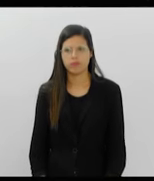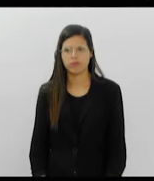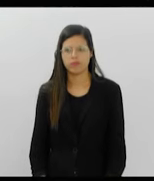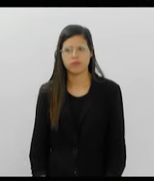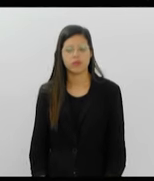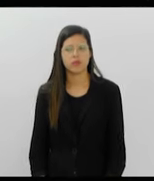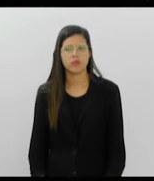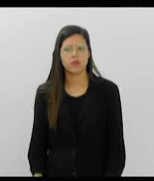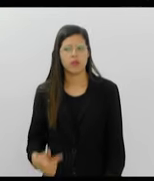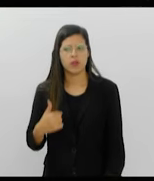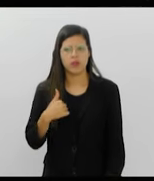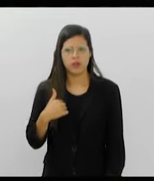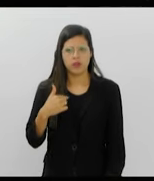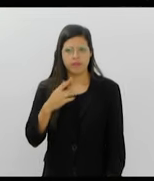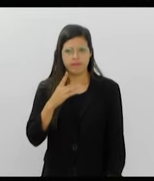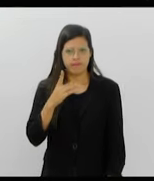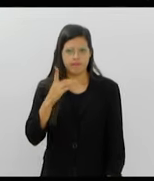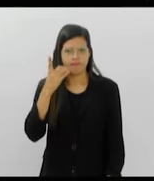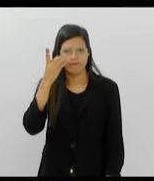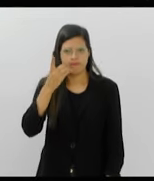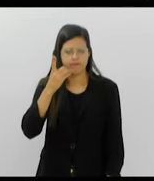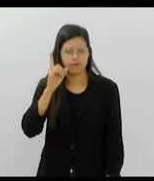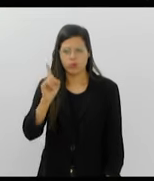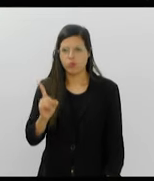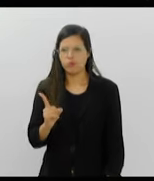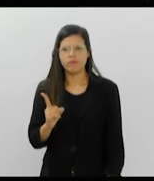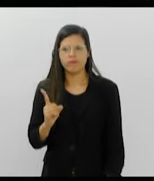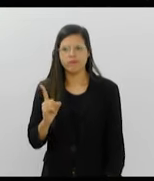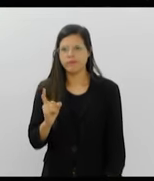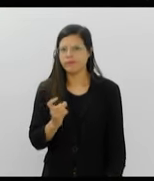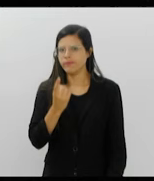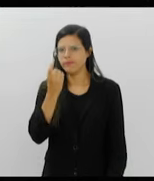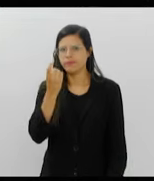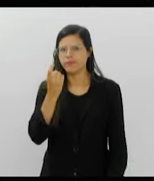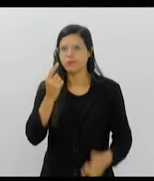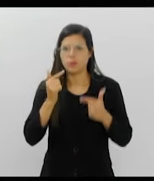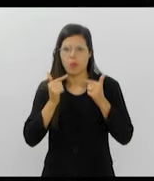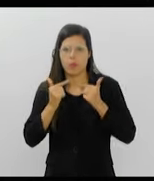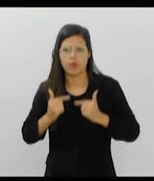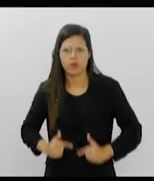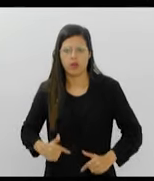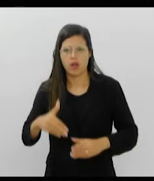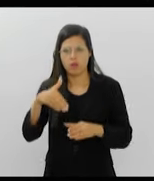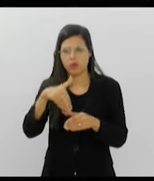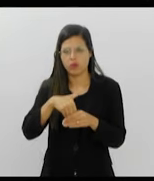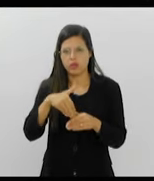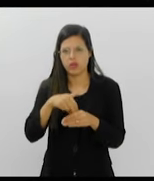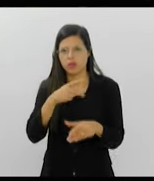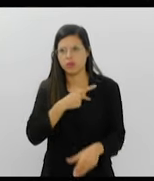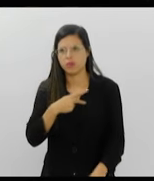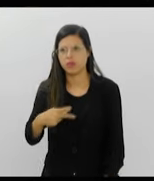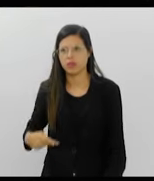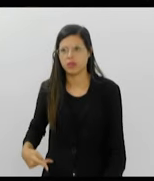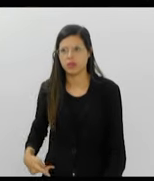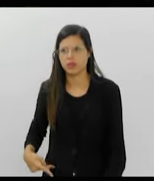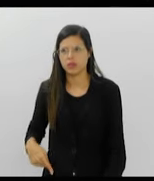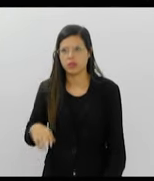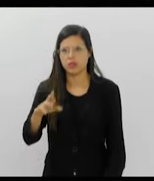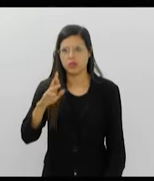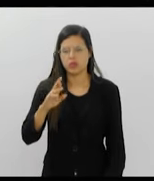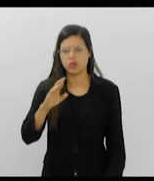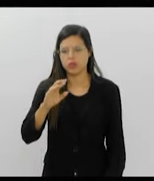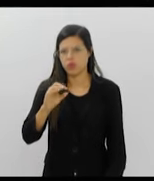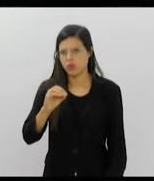que se absteve de votar no presidente Bacelar. Eu e a deputada